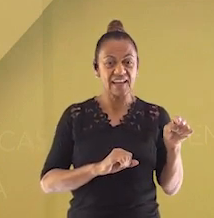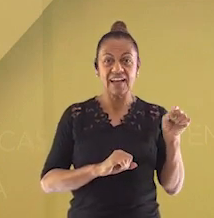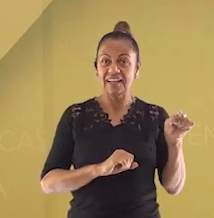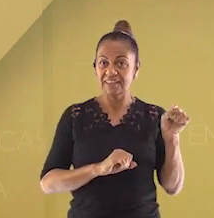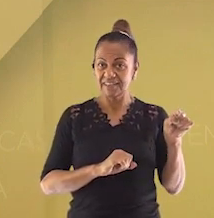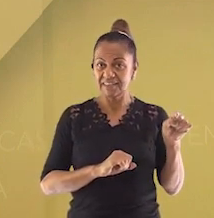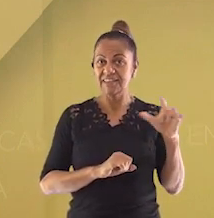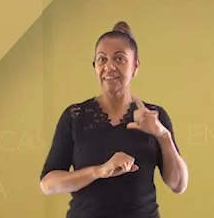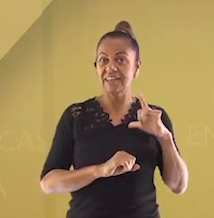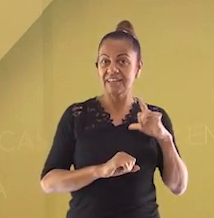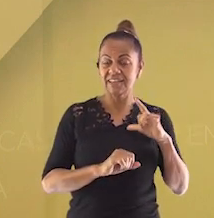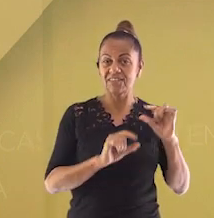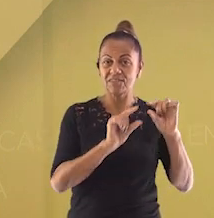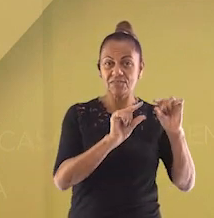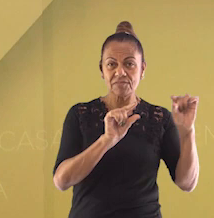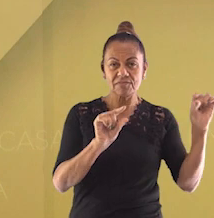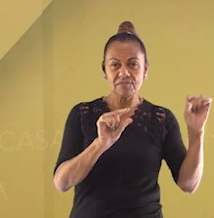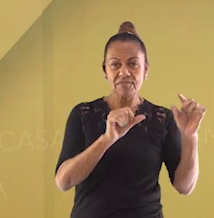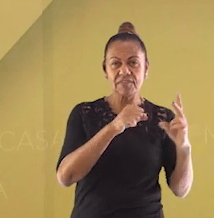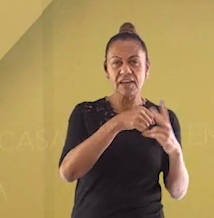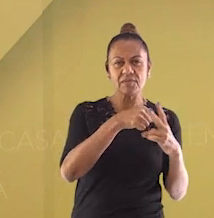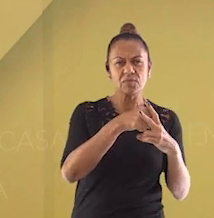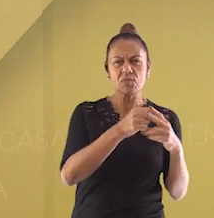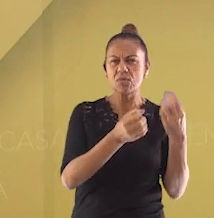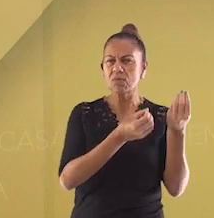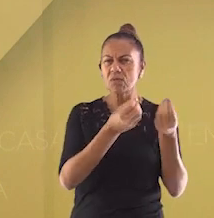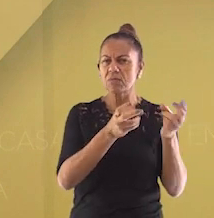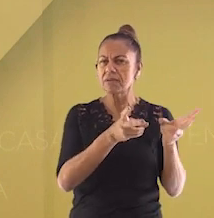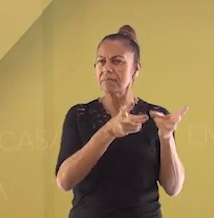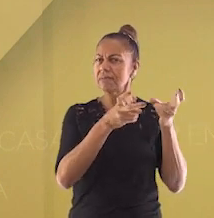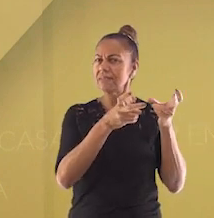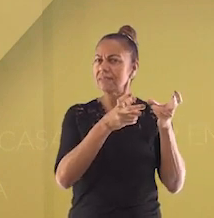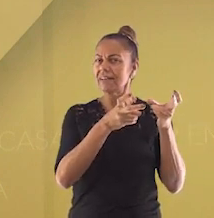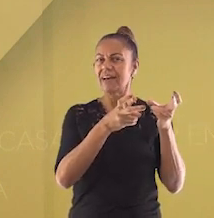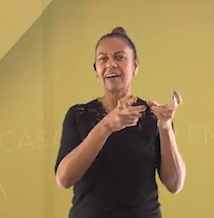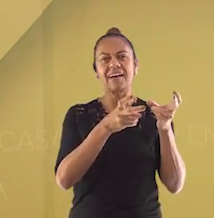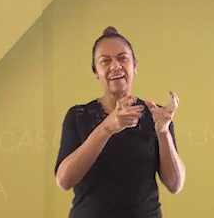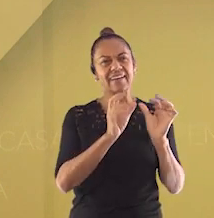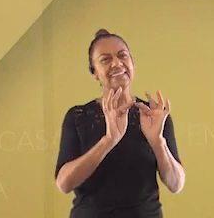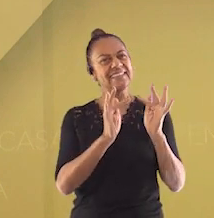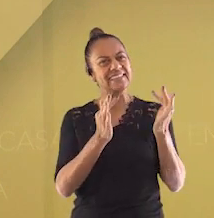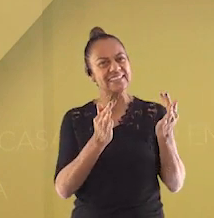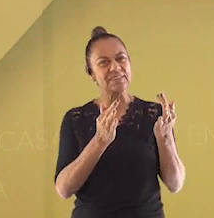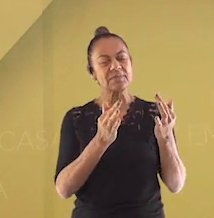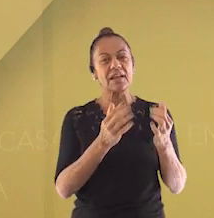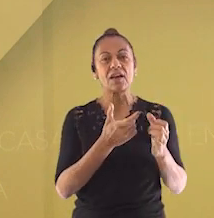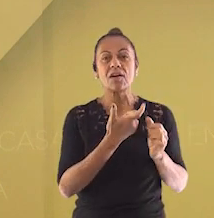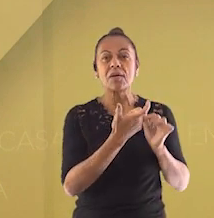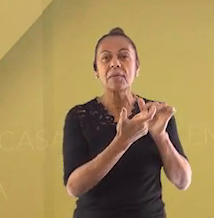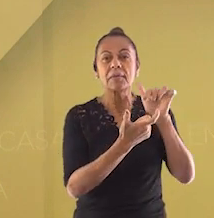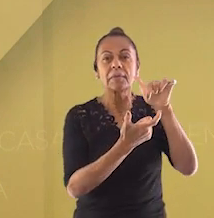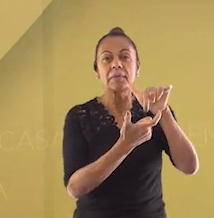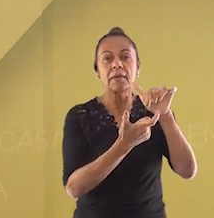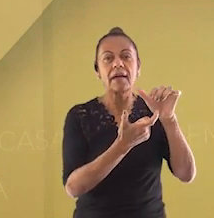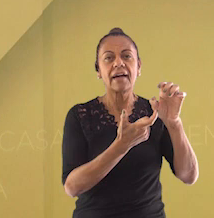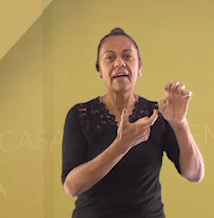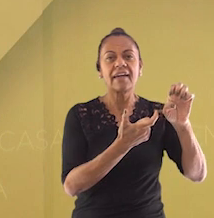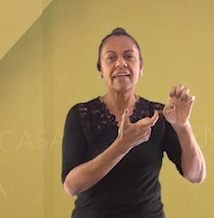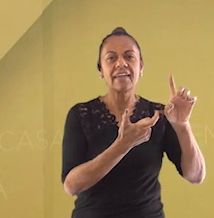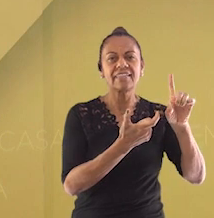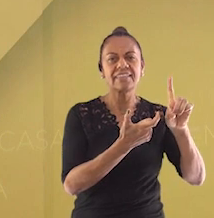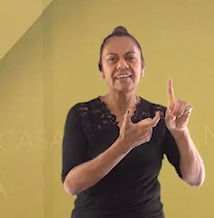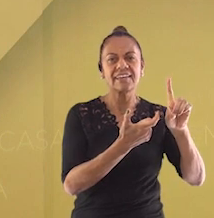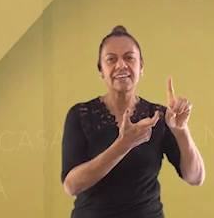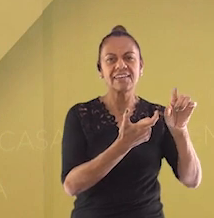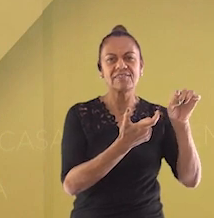acertou Quem disse que é da esquerda nela temos verbo regular no passado como é mesmo que identificamos isso